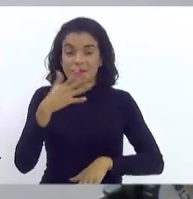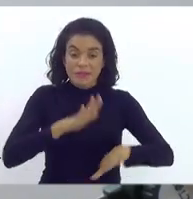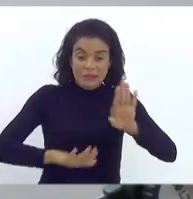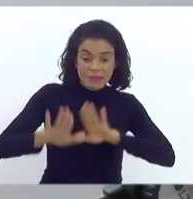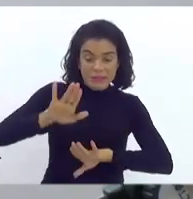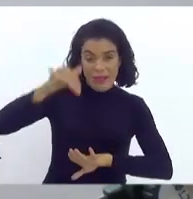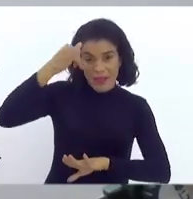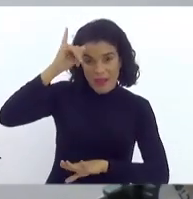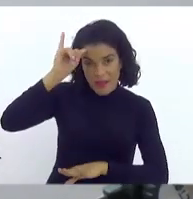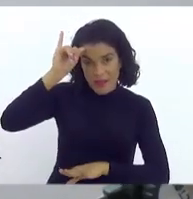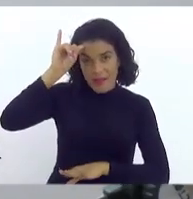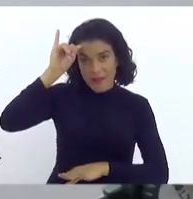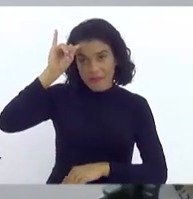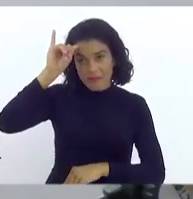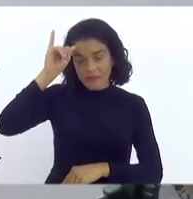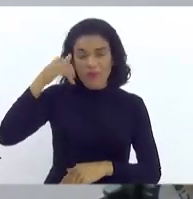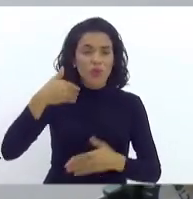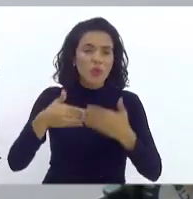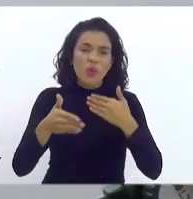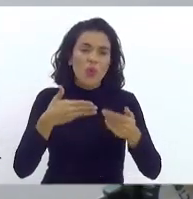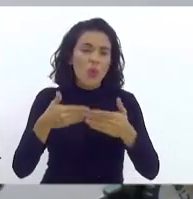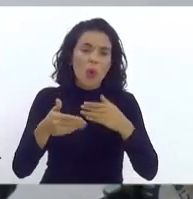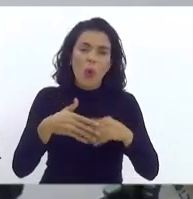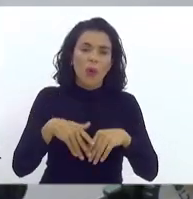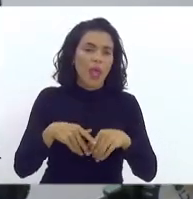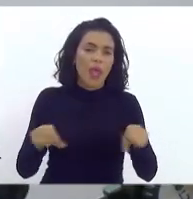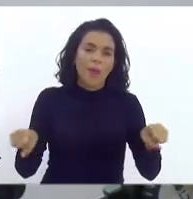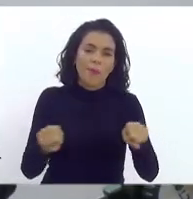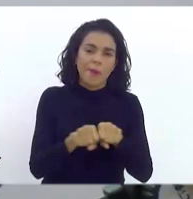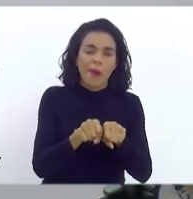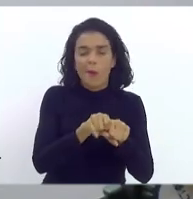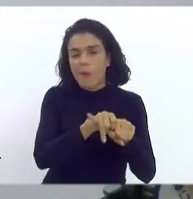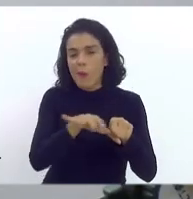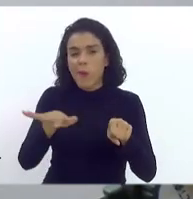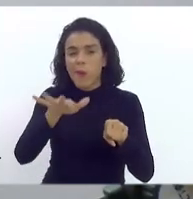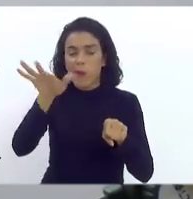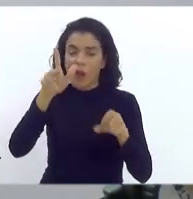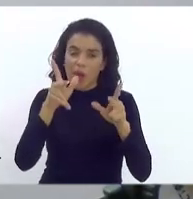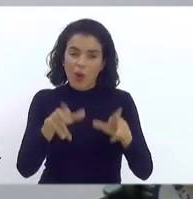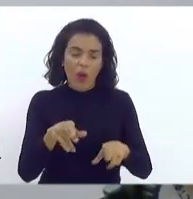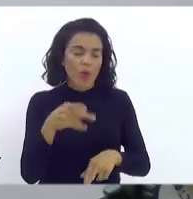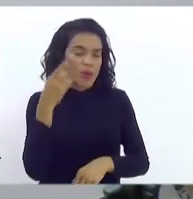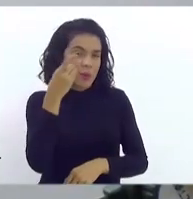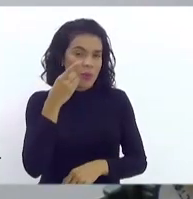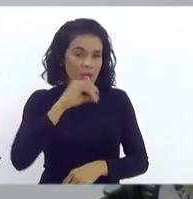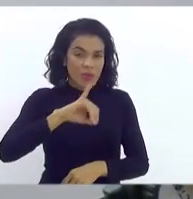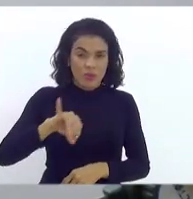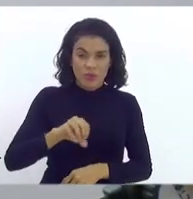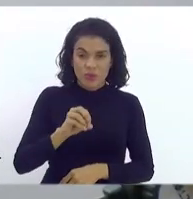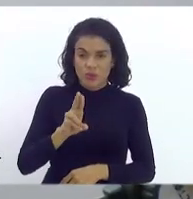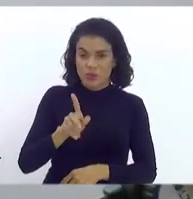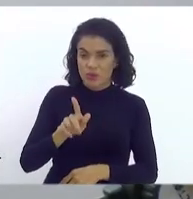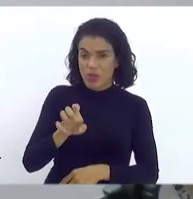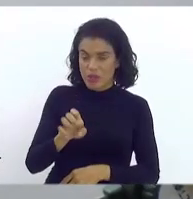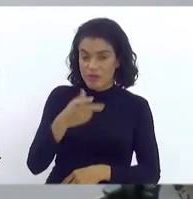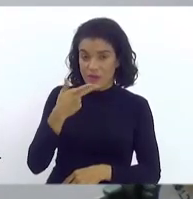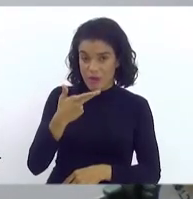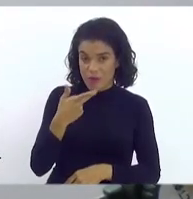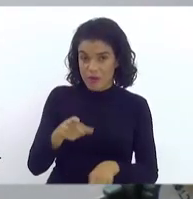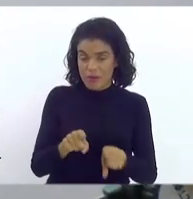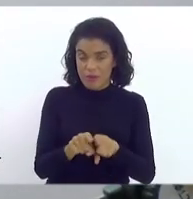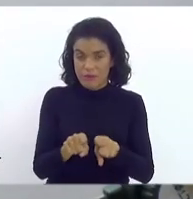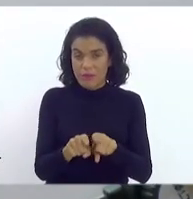prevenção de qualquer vazamento, como que colocou o deputado Jorge Felipe Neto,